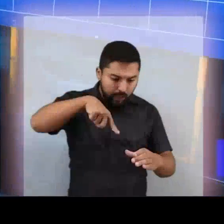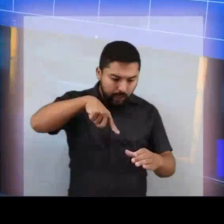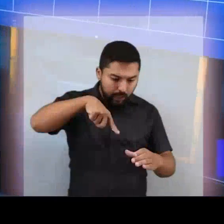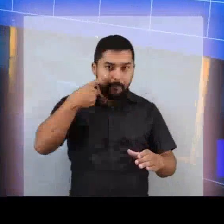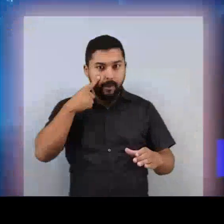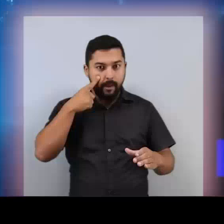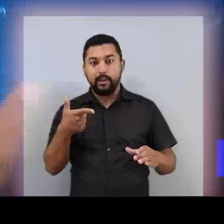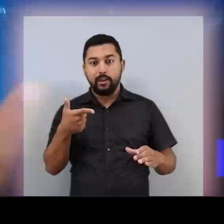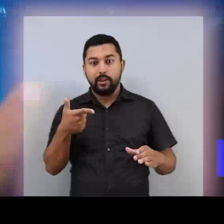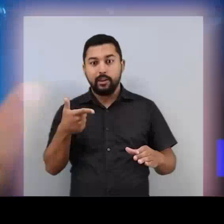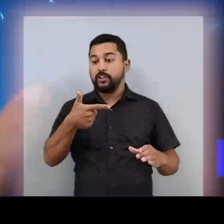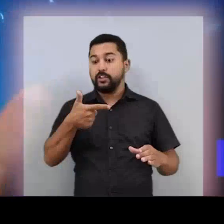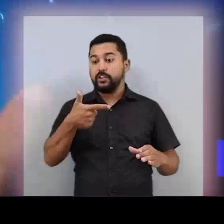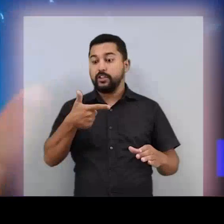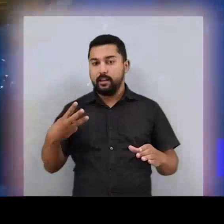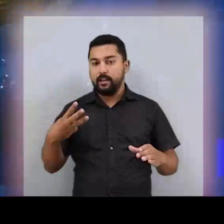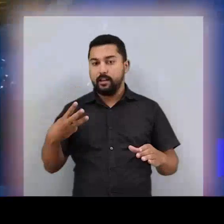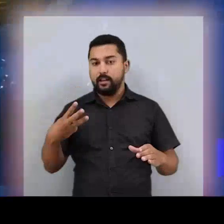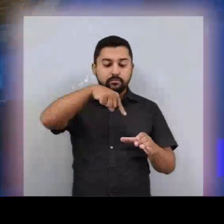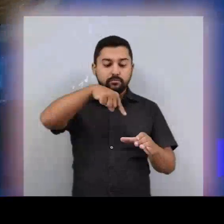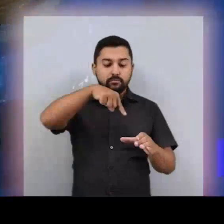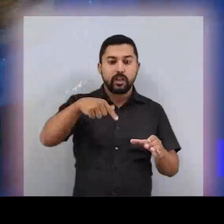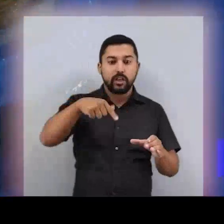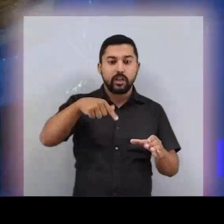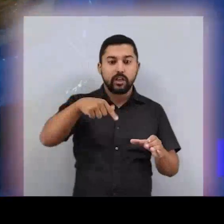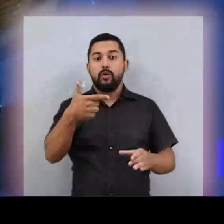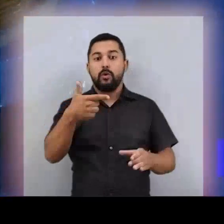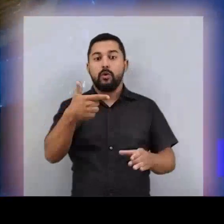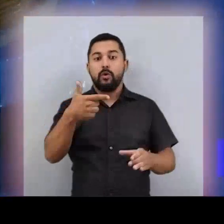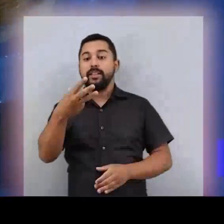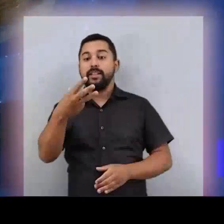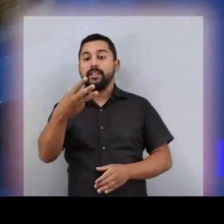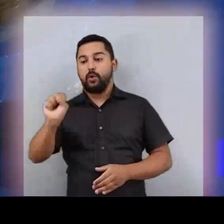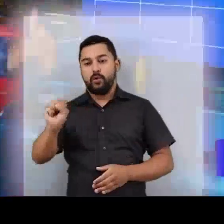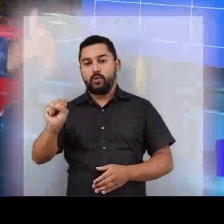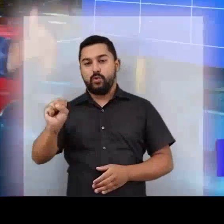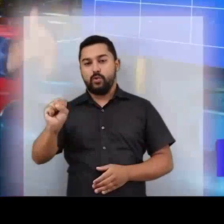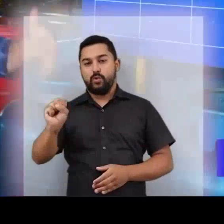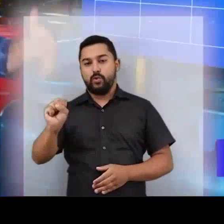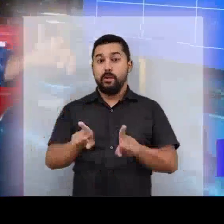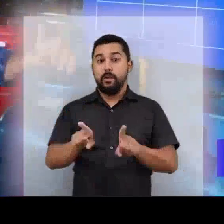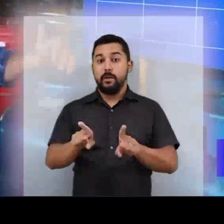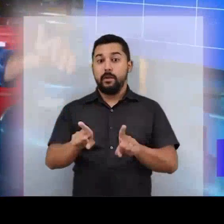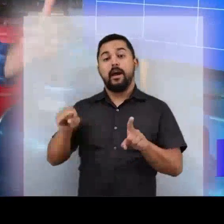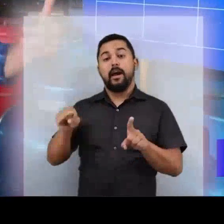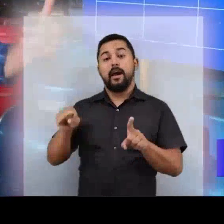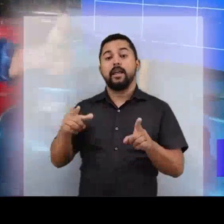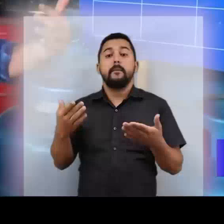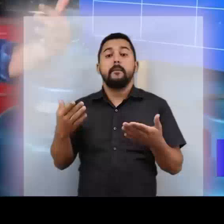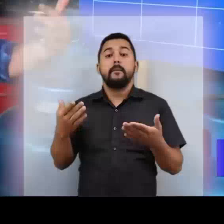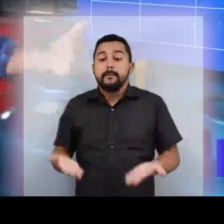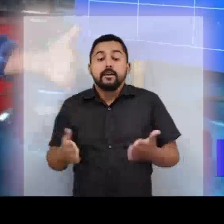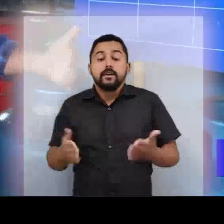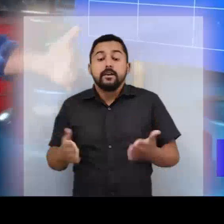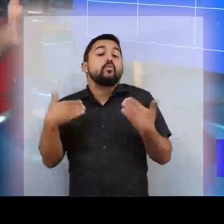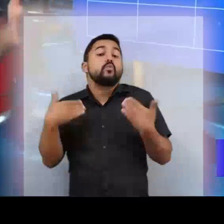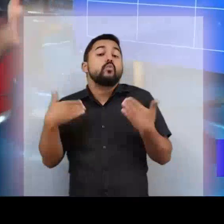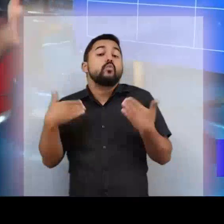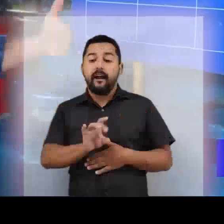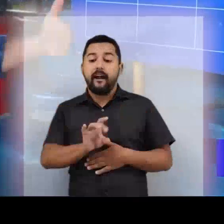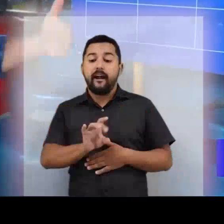botijão. Olha só, fabricado em 2023, a validade está aqui, 2038. Outra coisa que você pode ler aqui é o peso de cada vasilhame,